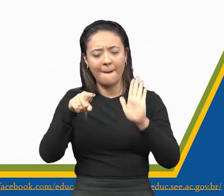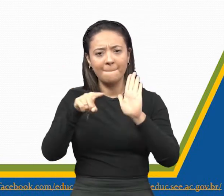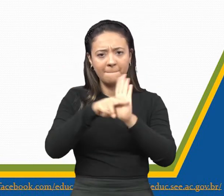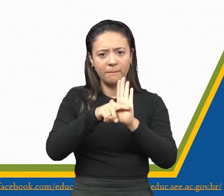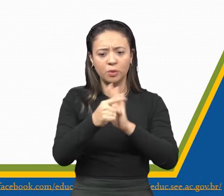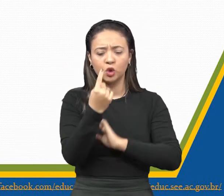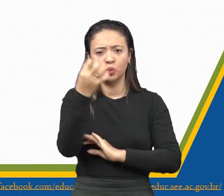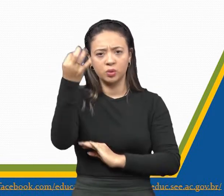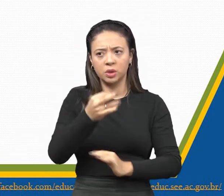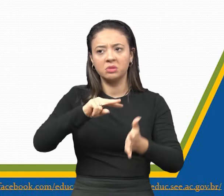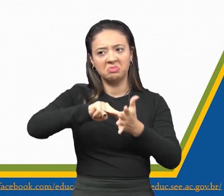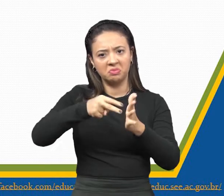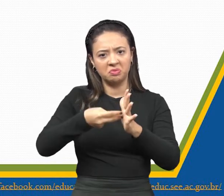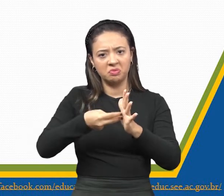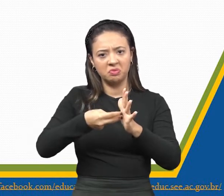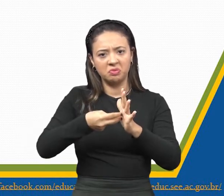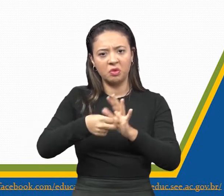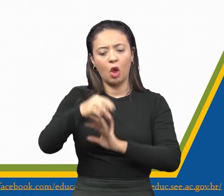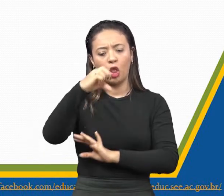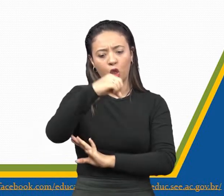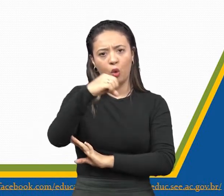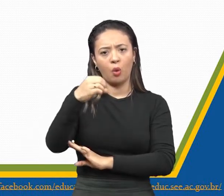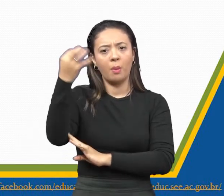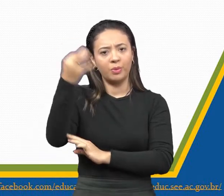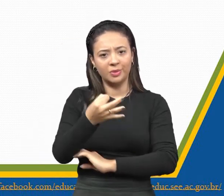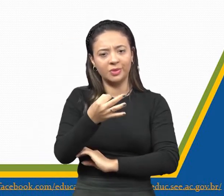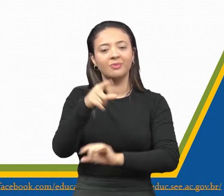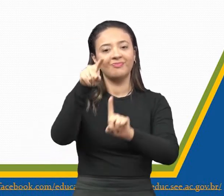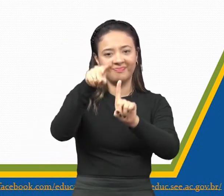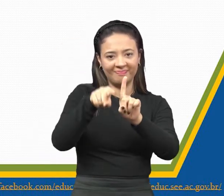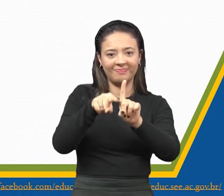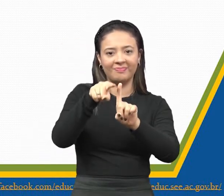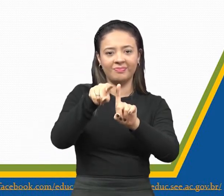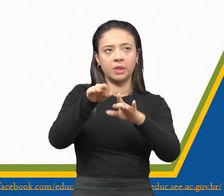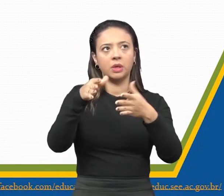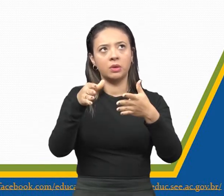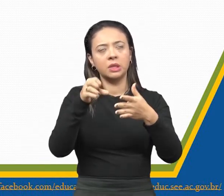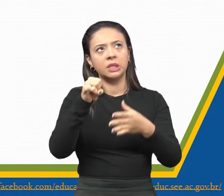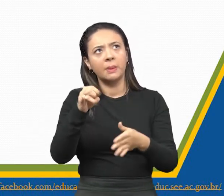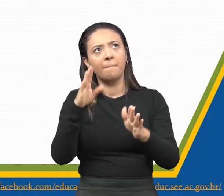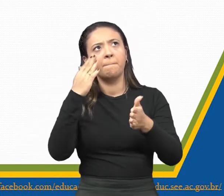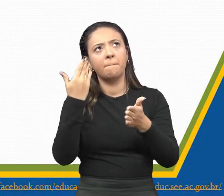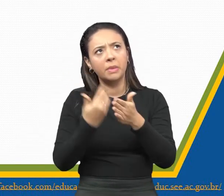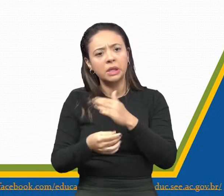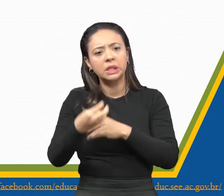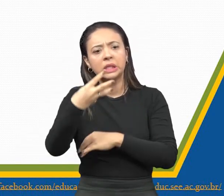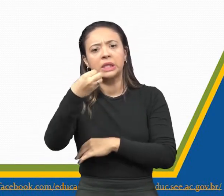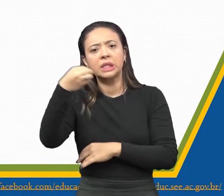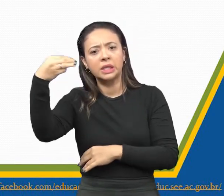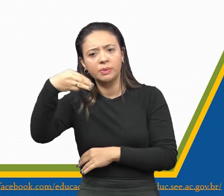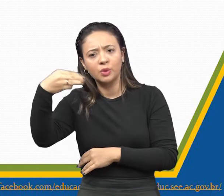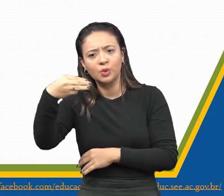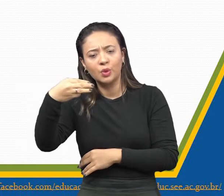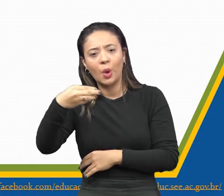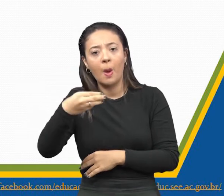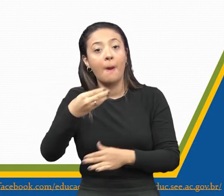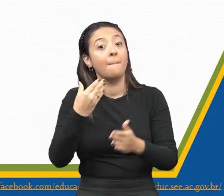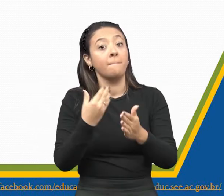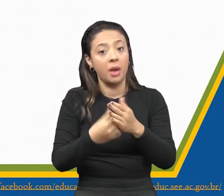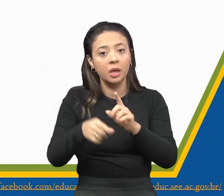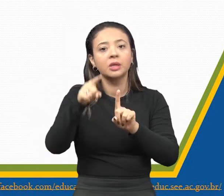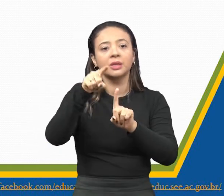apenas 99% dessa temperatura. Passados 30 minutos, eu não vou ter mais a mesma